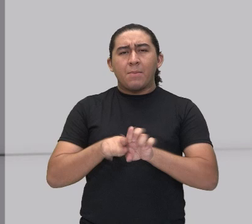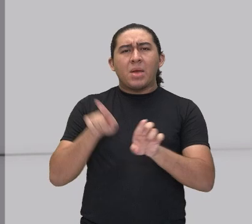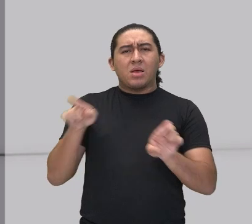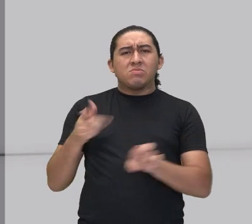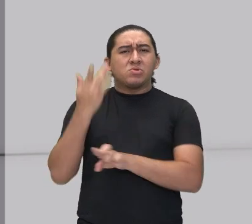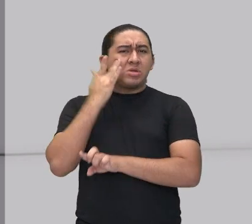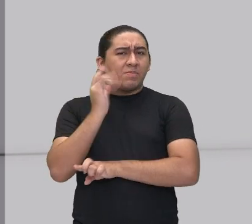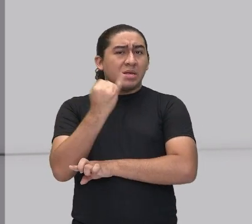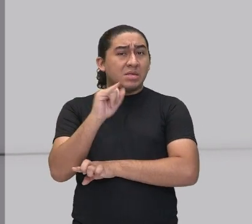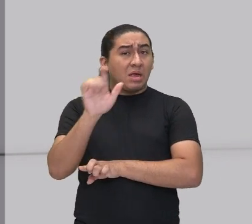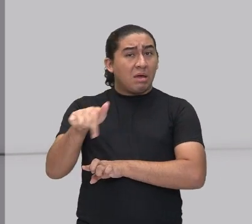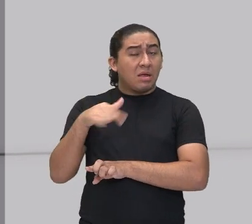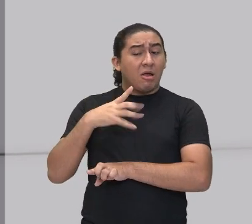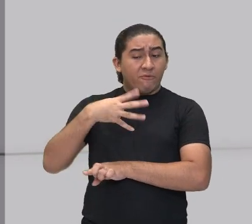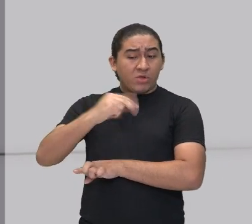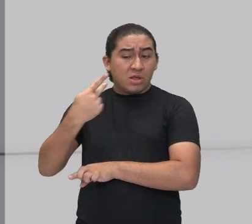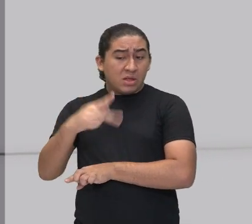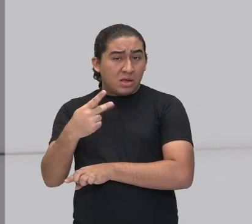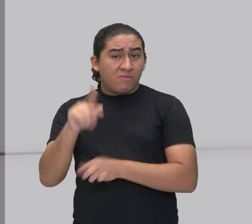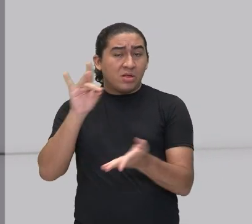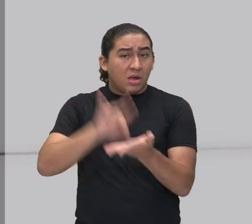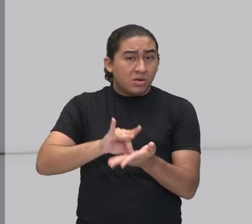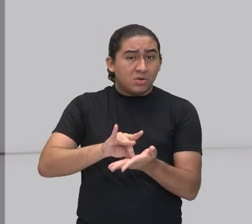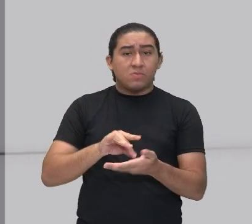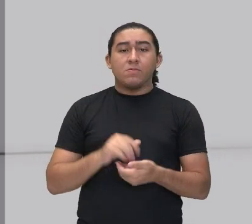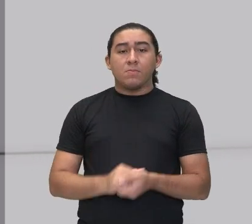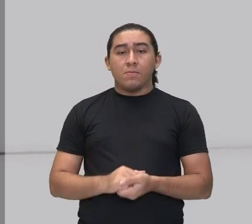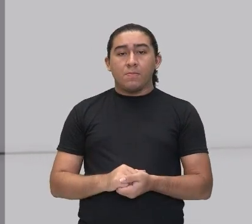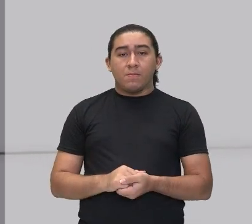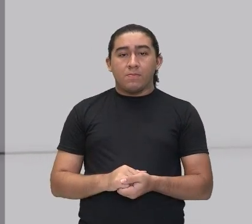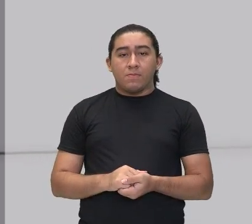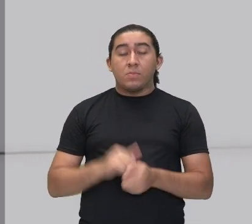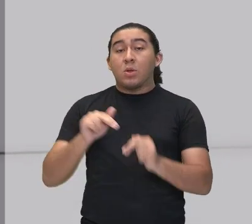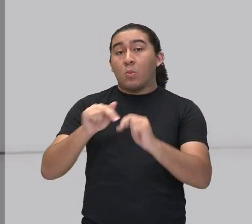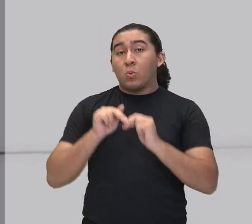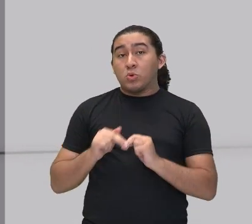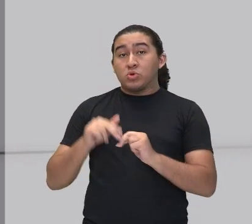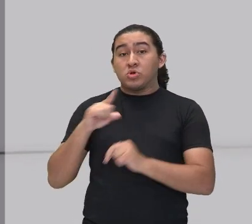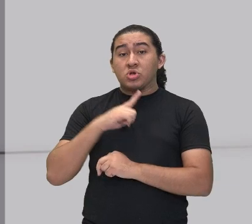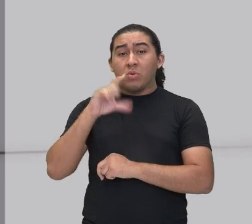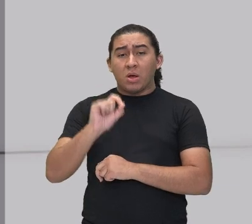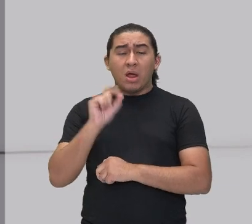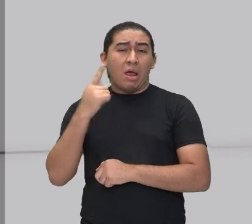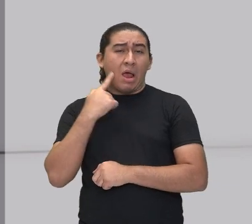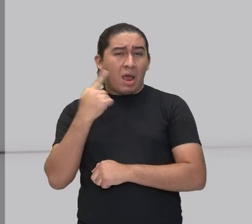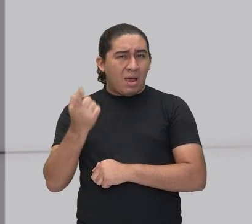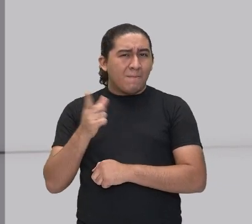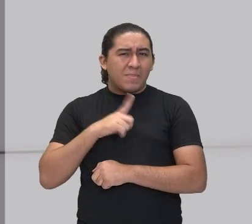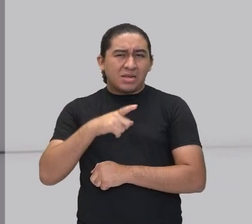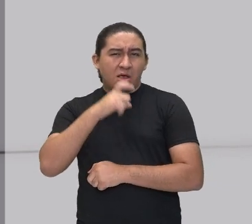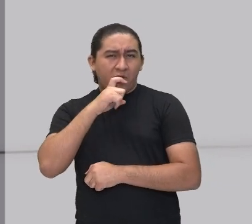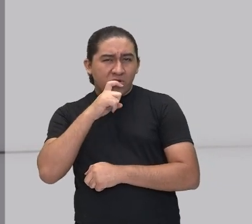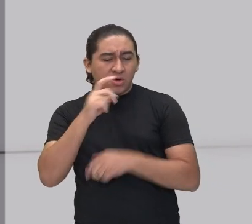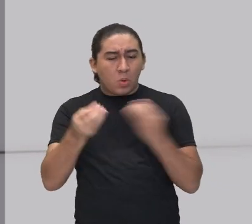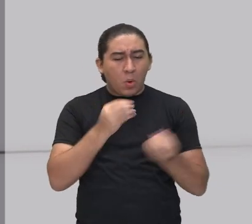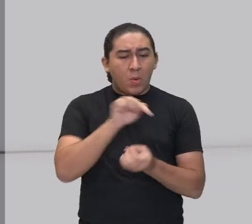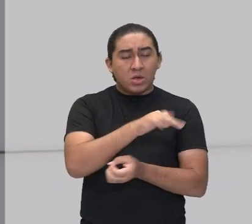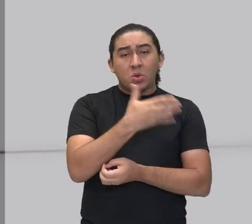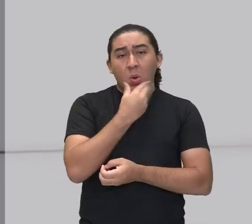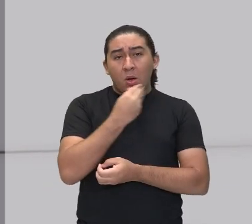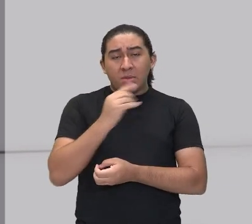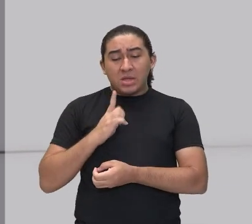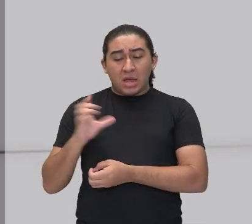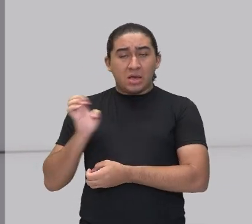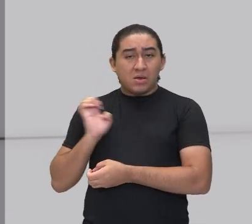mesmo pai de sua filha, Zulmirinha. Por isso, tinha certa inveja do modo como Romão enriqueceu e de